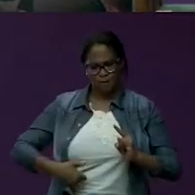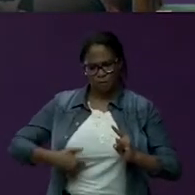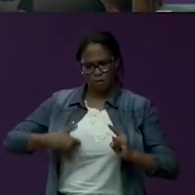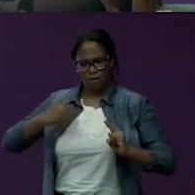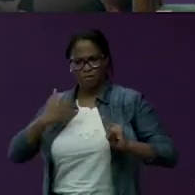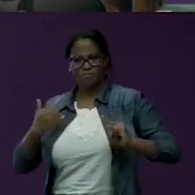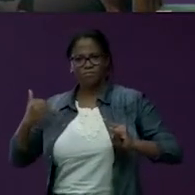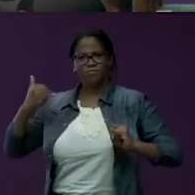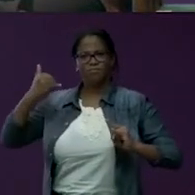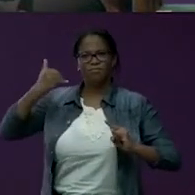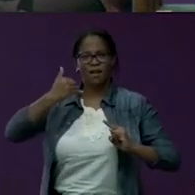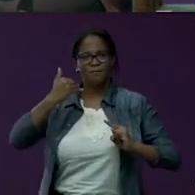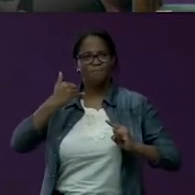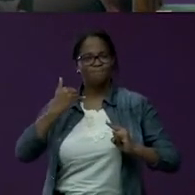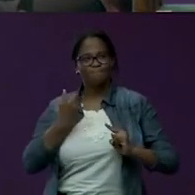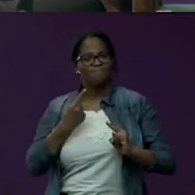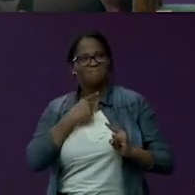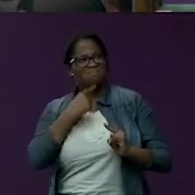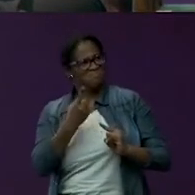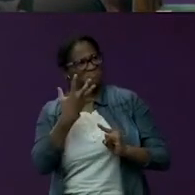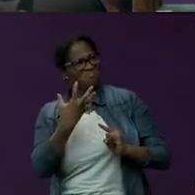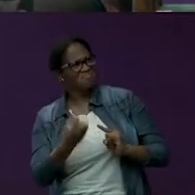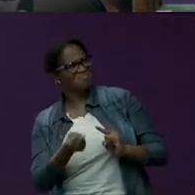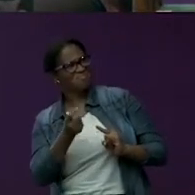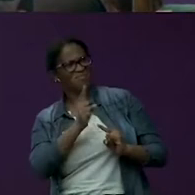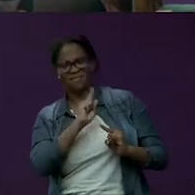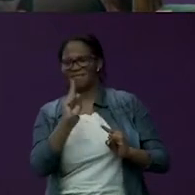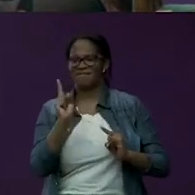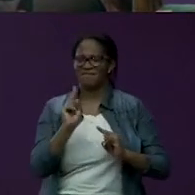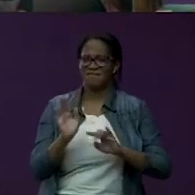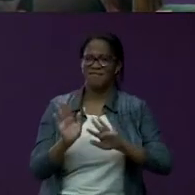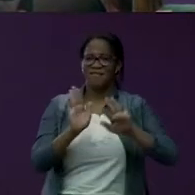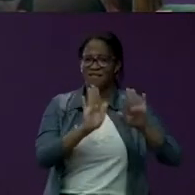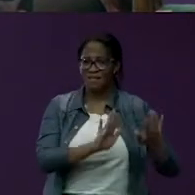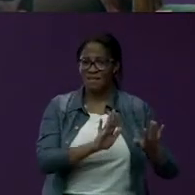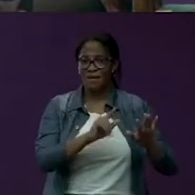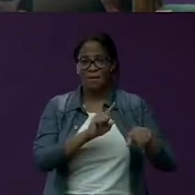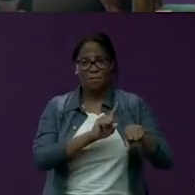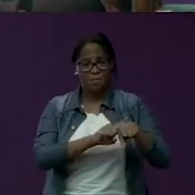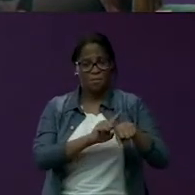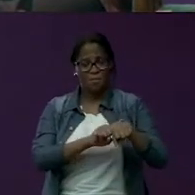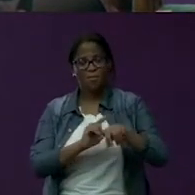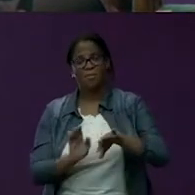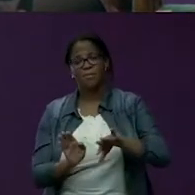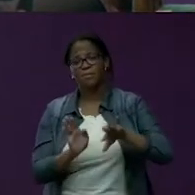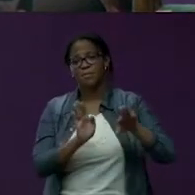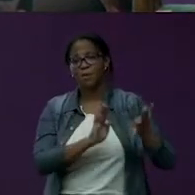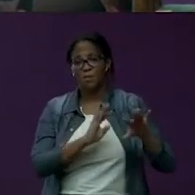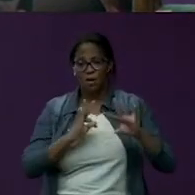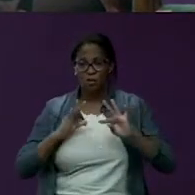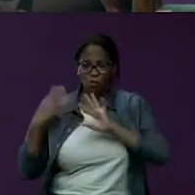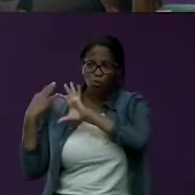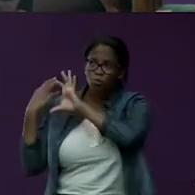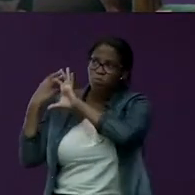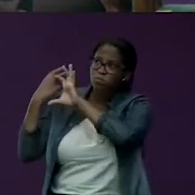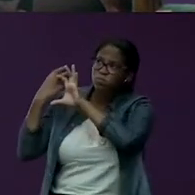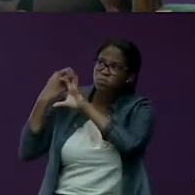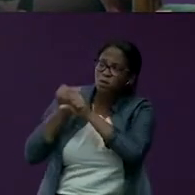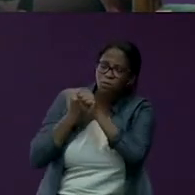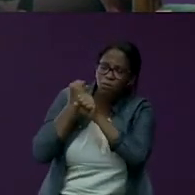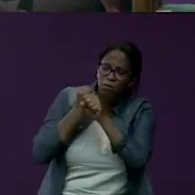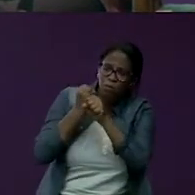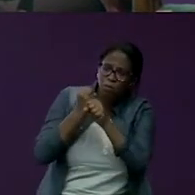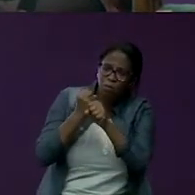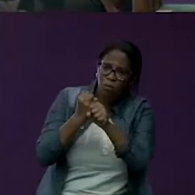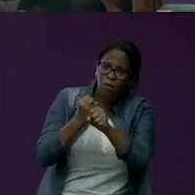altivez inaceitável, né? No momento em que tudo o que foi construído nos últimos anos